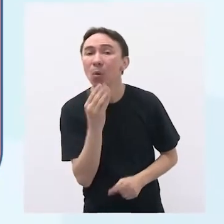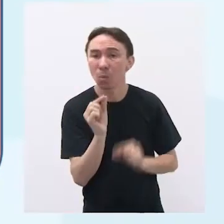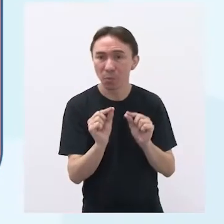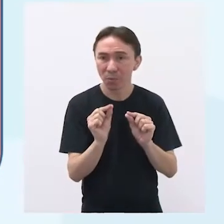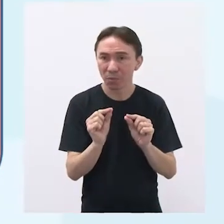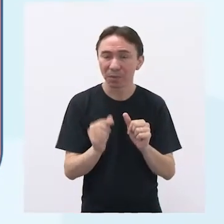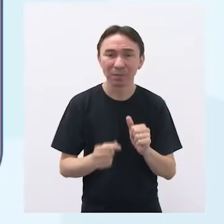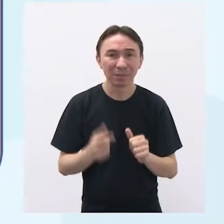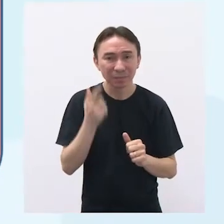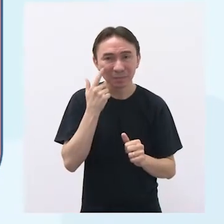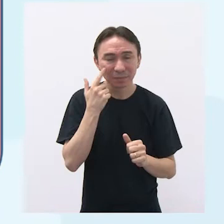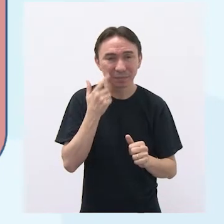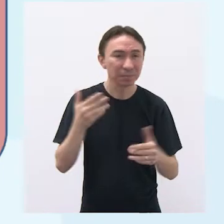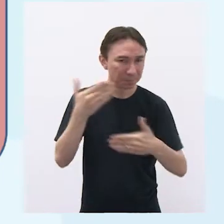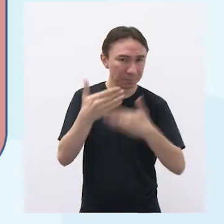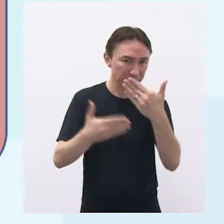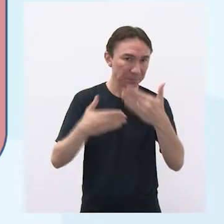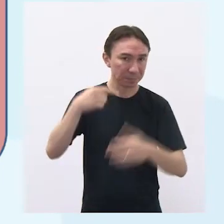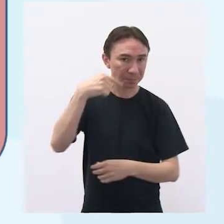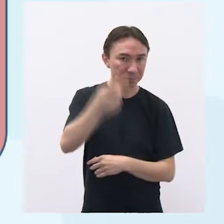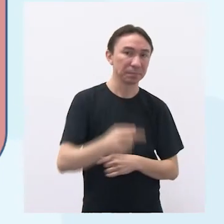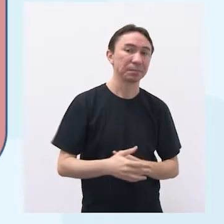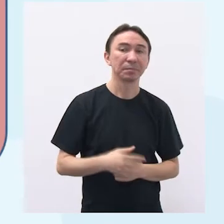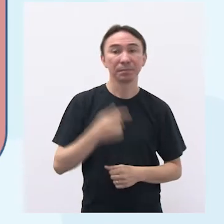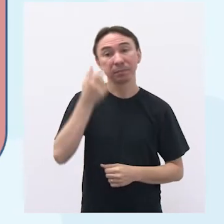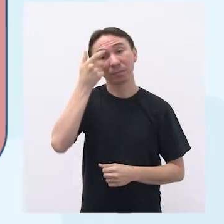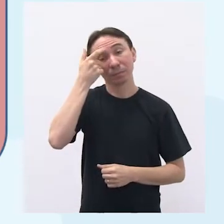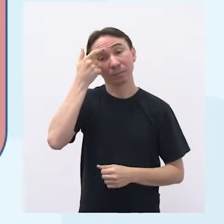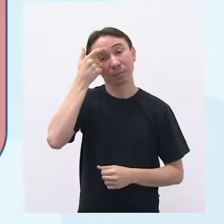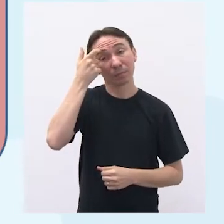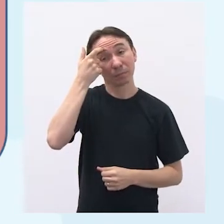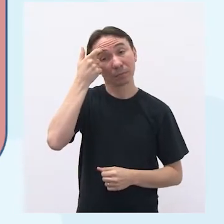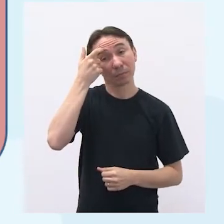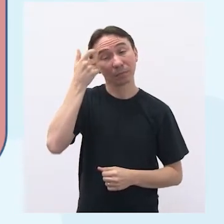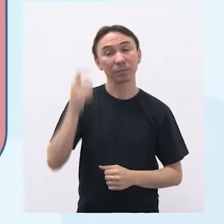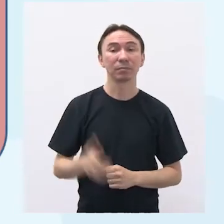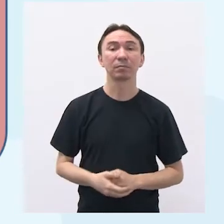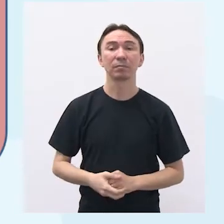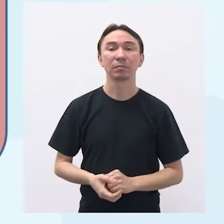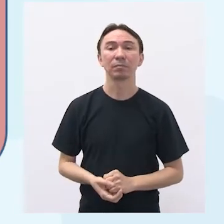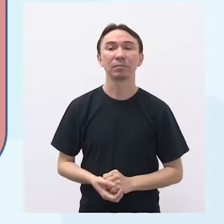No slide seguinte, no próximo slide, a gente tem aqui